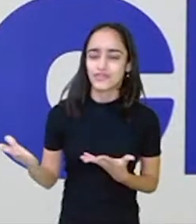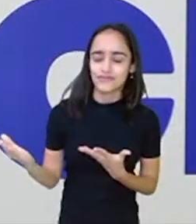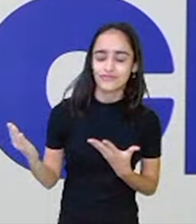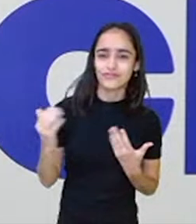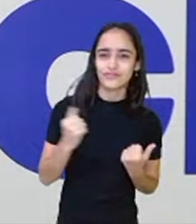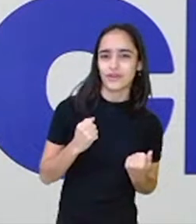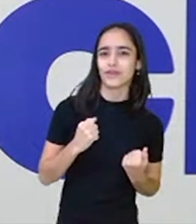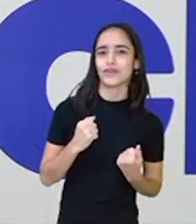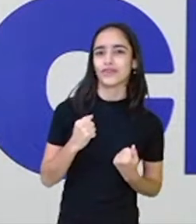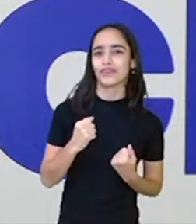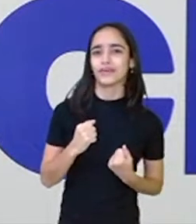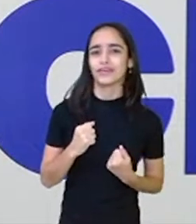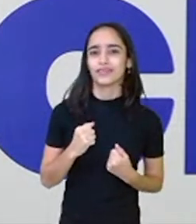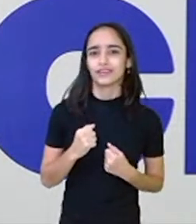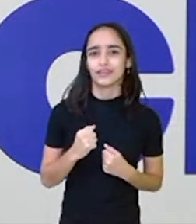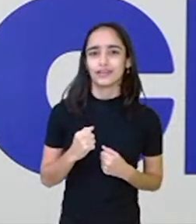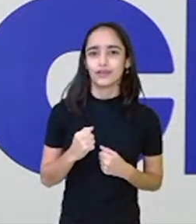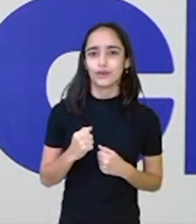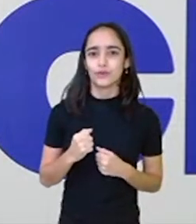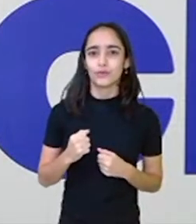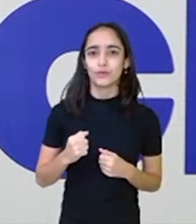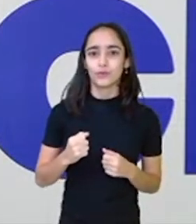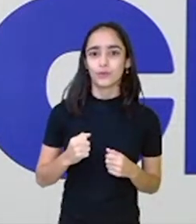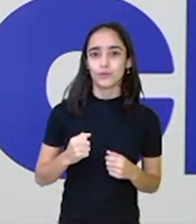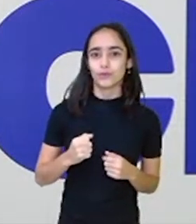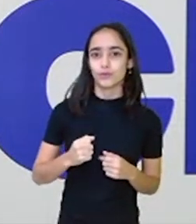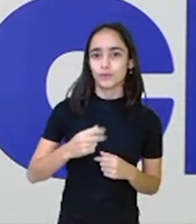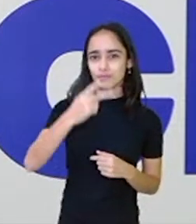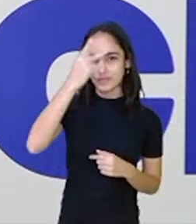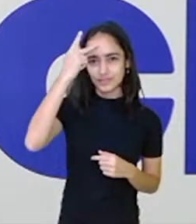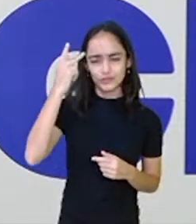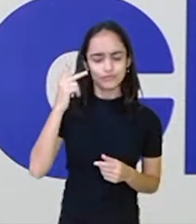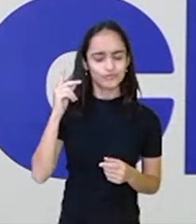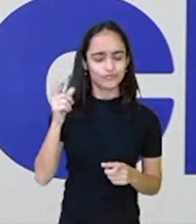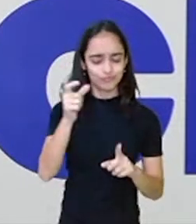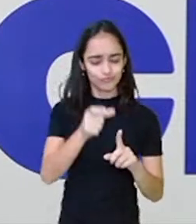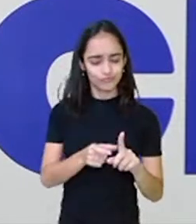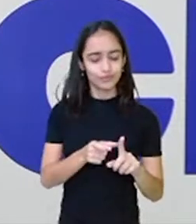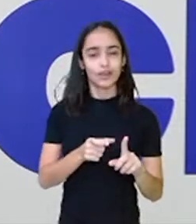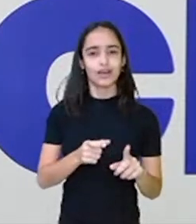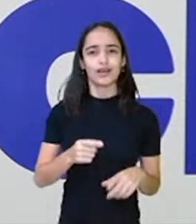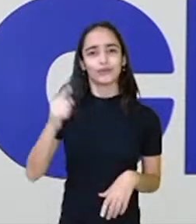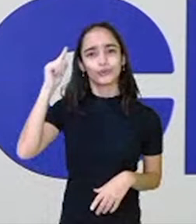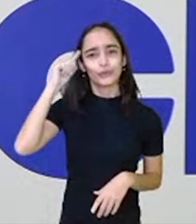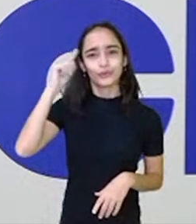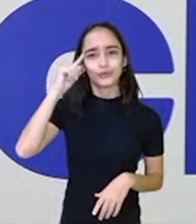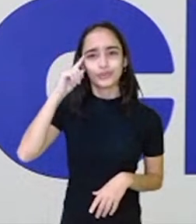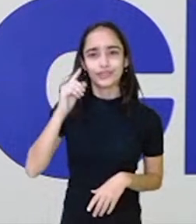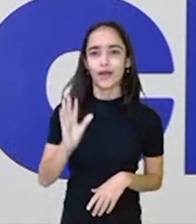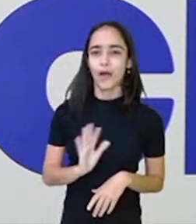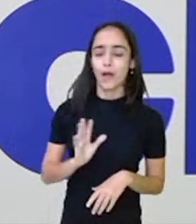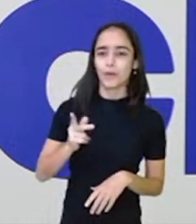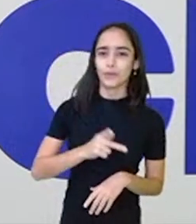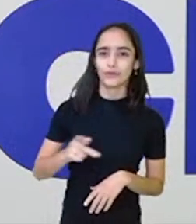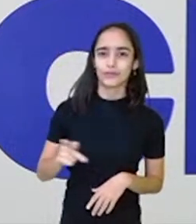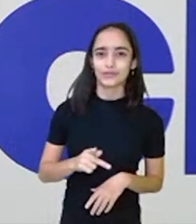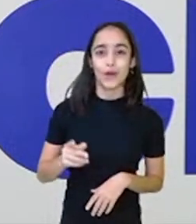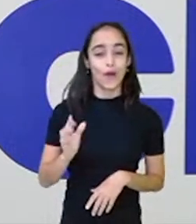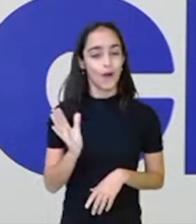o nosso personagem de todo dia. Olá, professora! Olá, professora Eli.